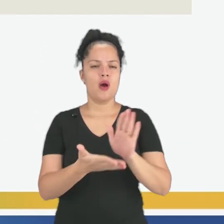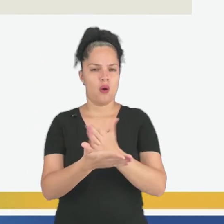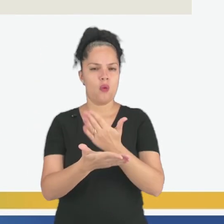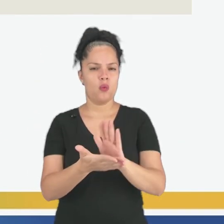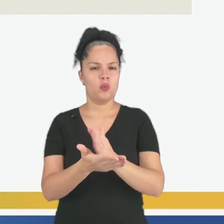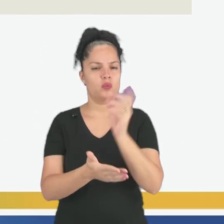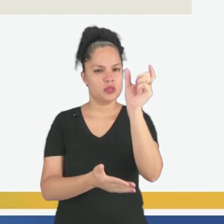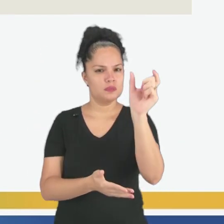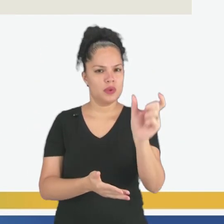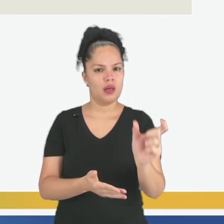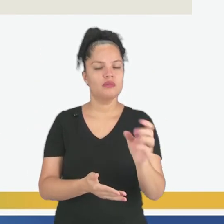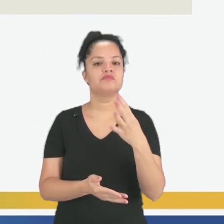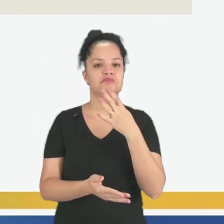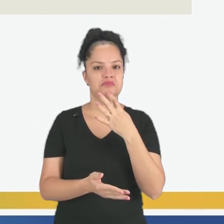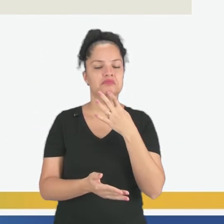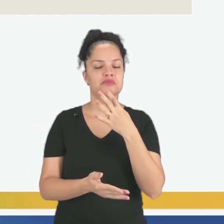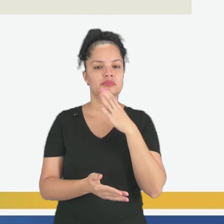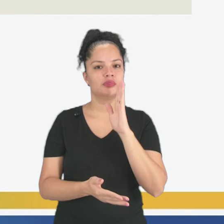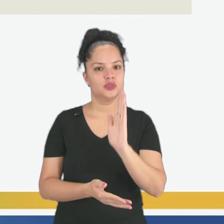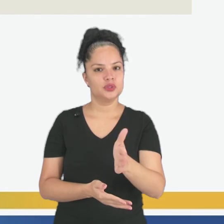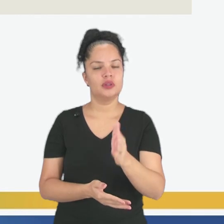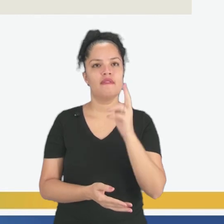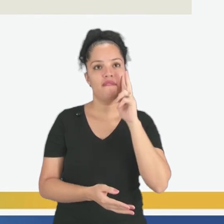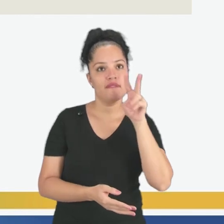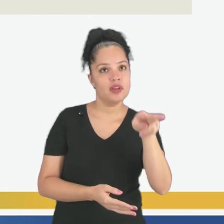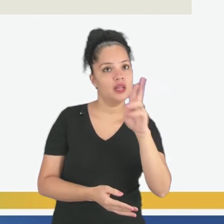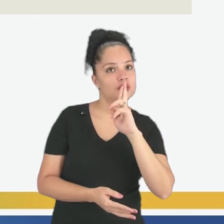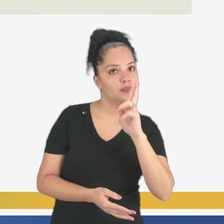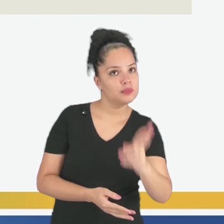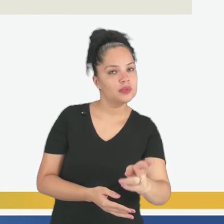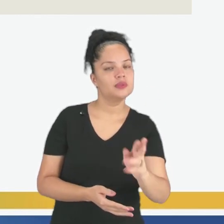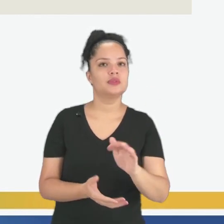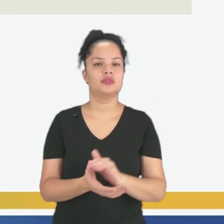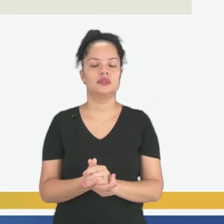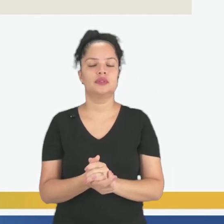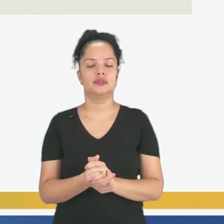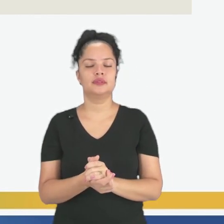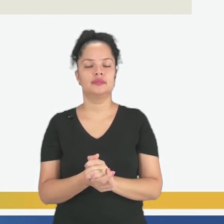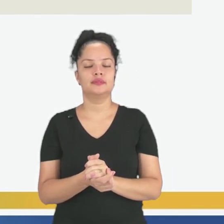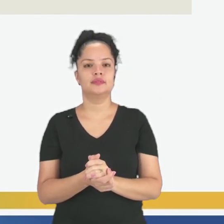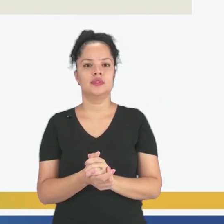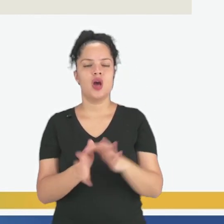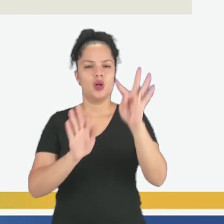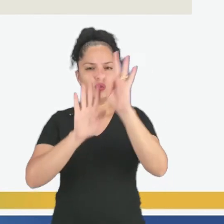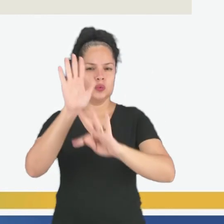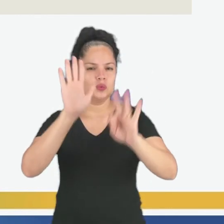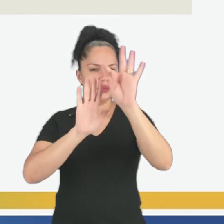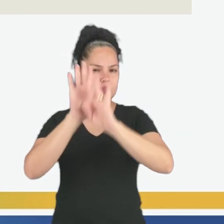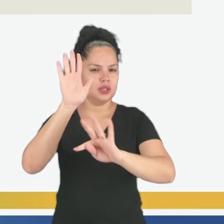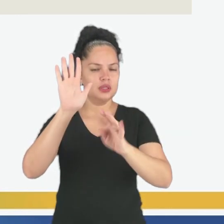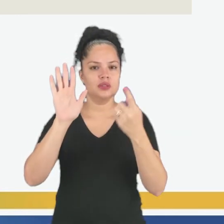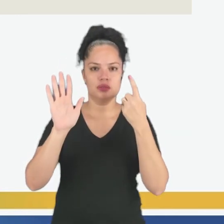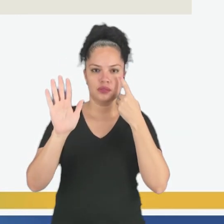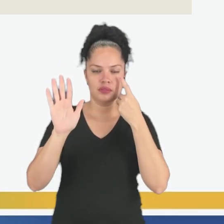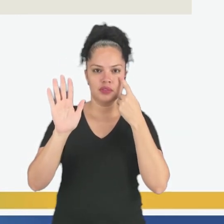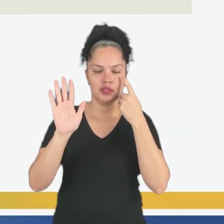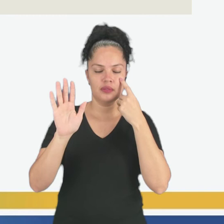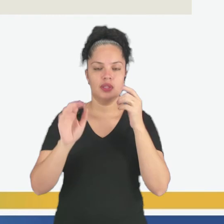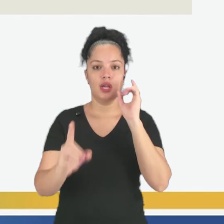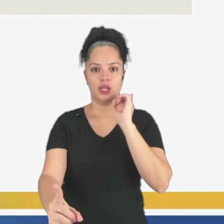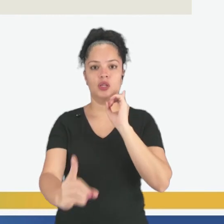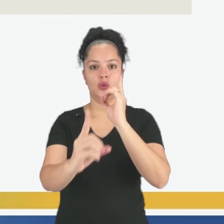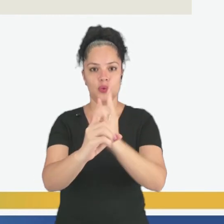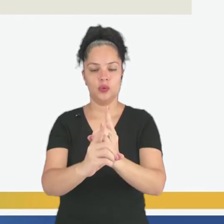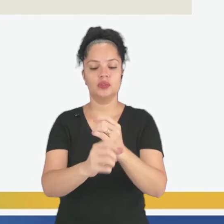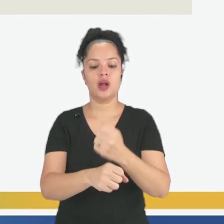hoje durante a aula, né? Vamos ver a resposta? Bom, então se vocês observarem no texto, lá pela metade do texto, a gente encontra esse